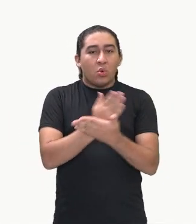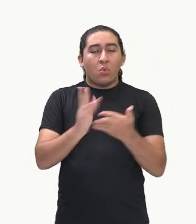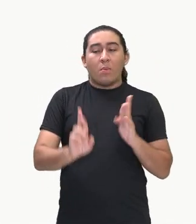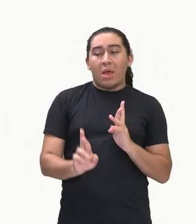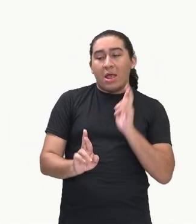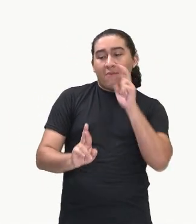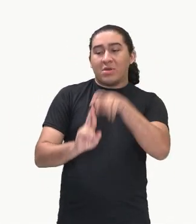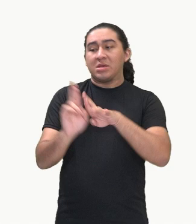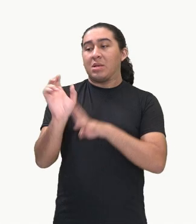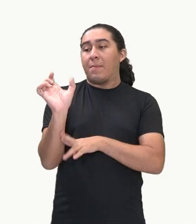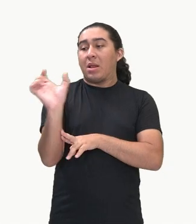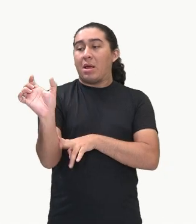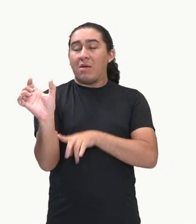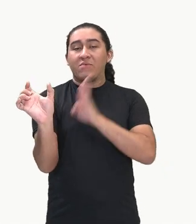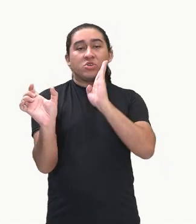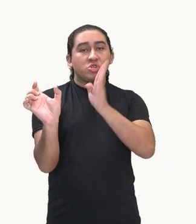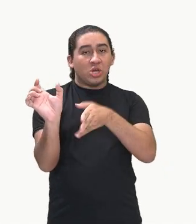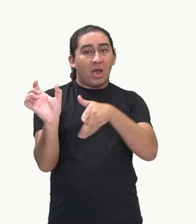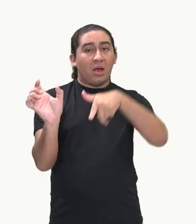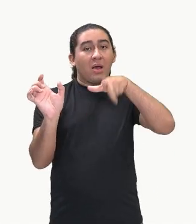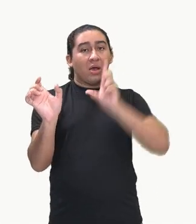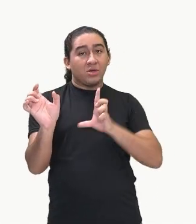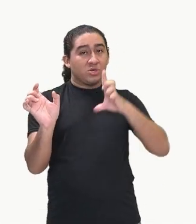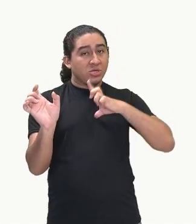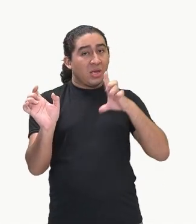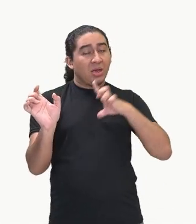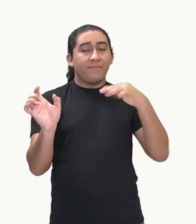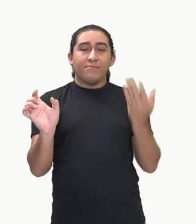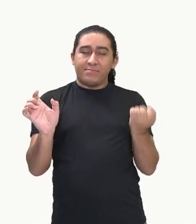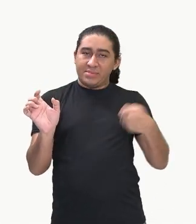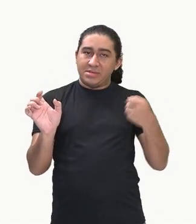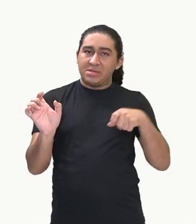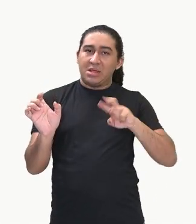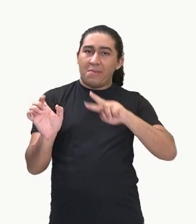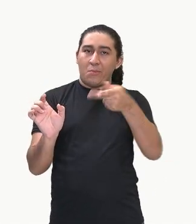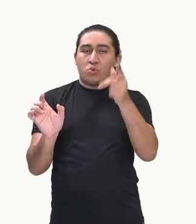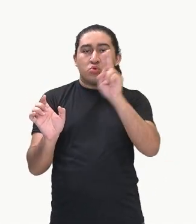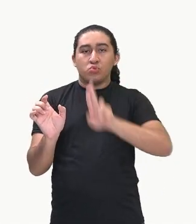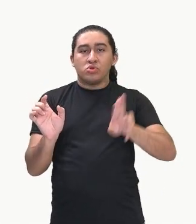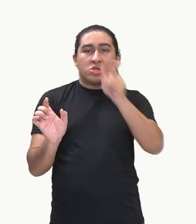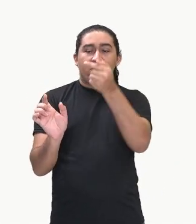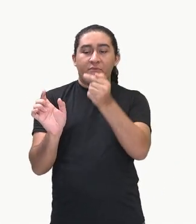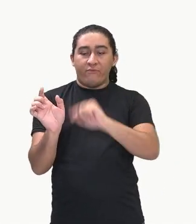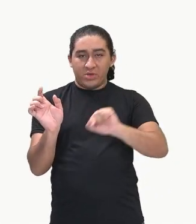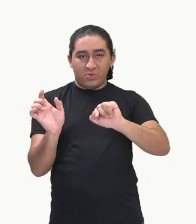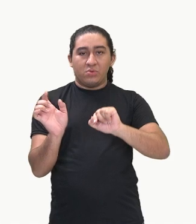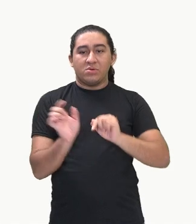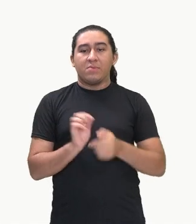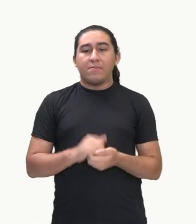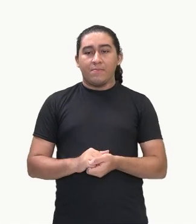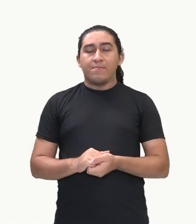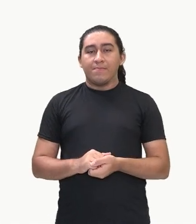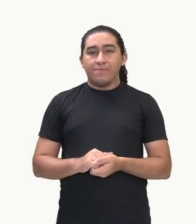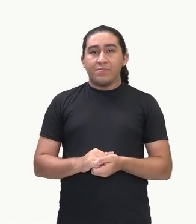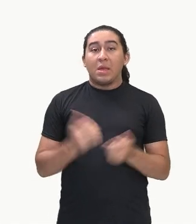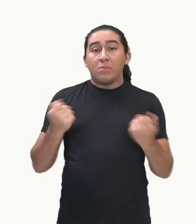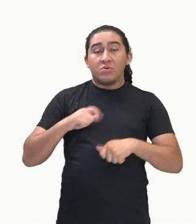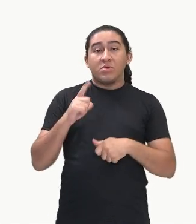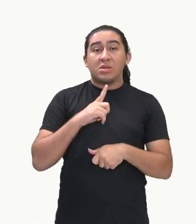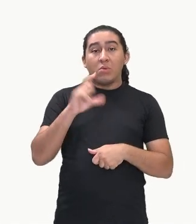que já foi mencionado anteriormente, aí eu tenho que usar a vírgula